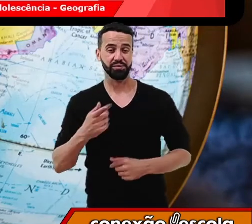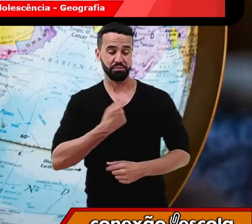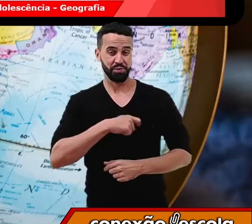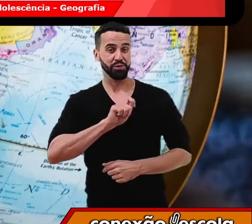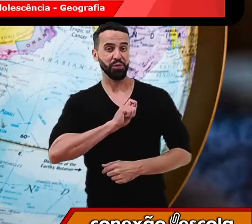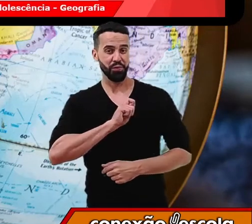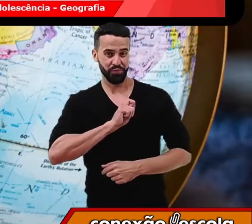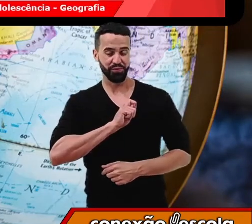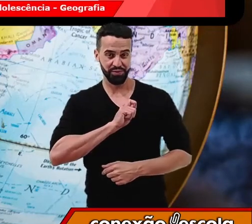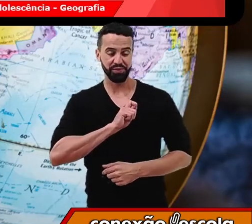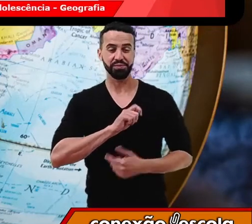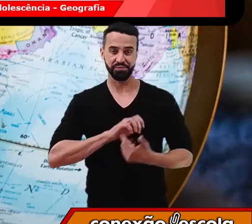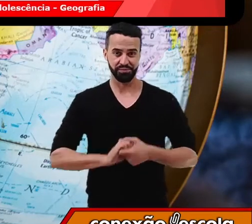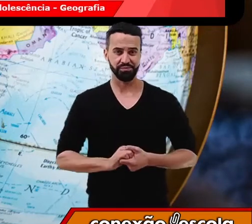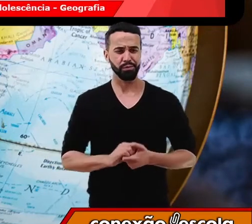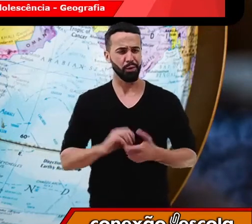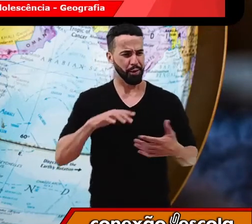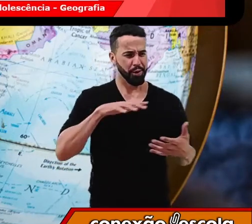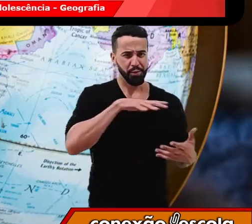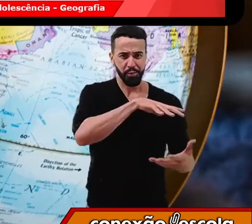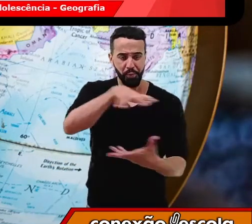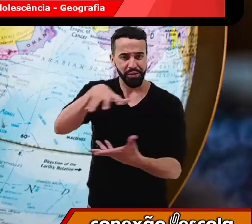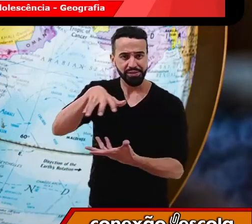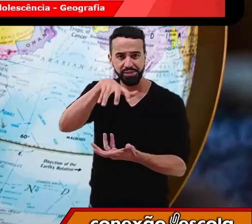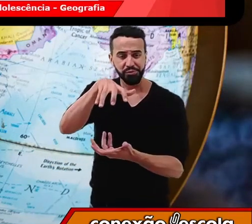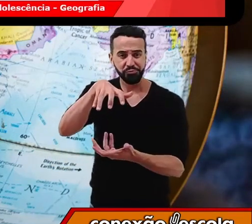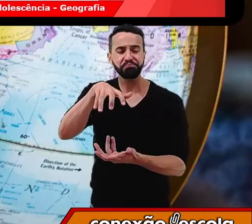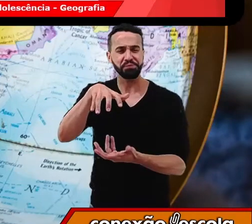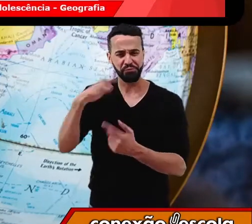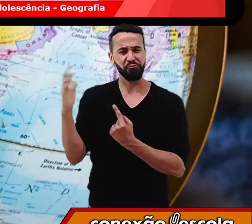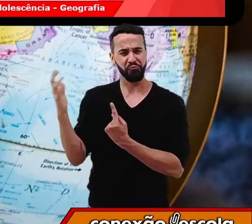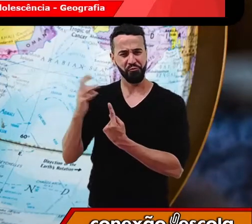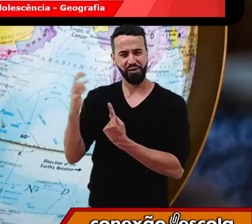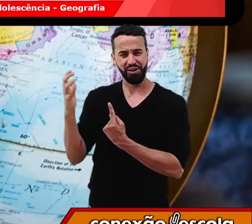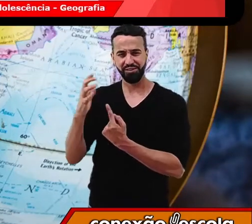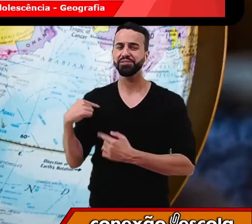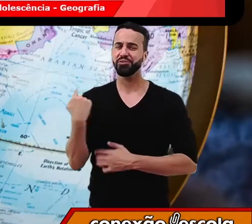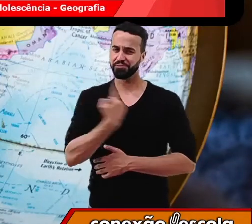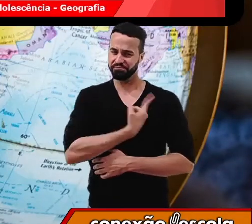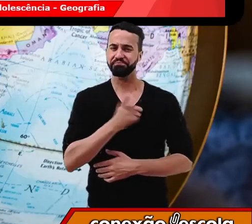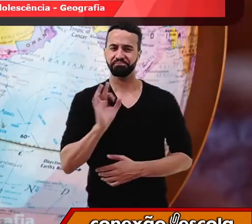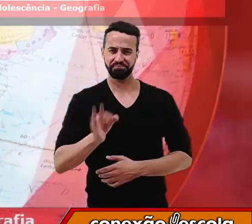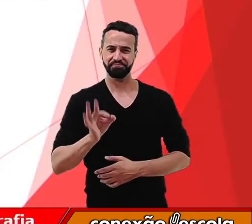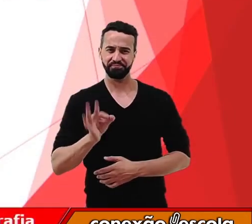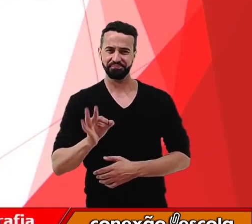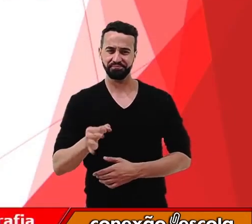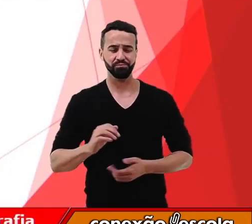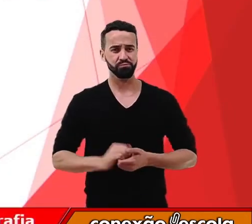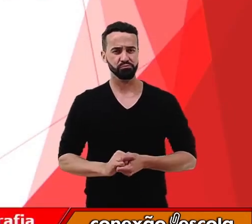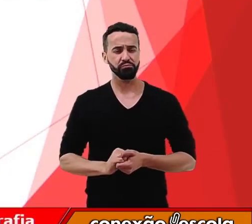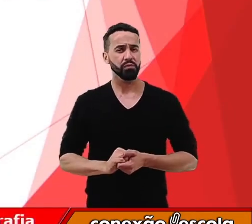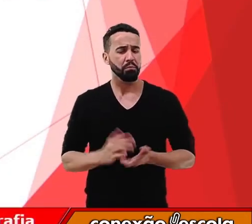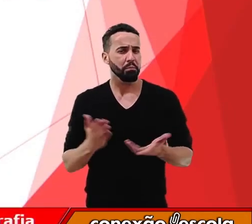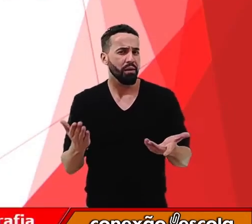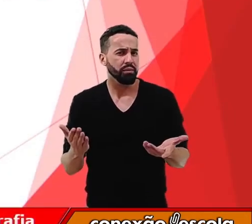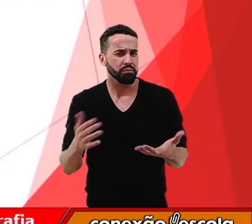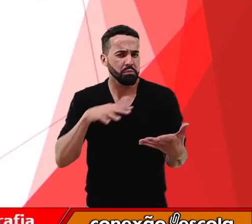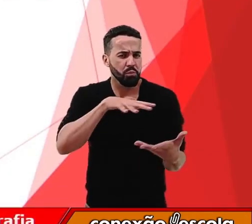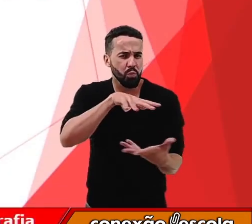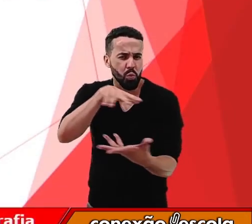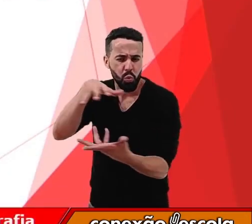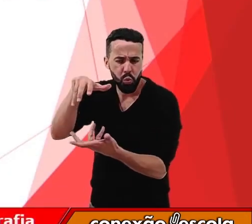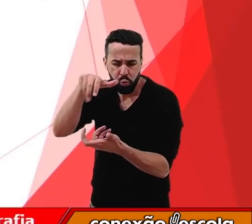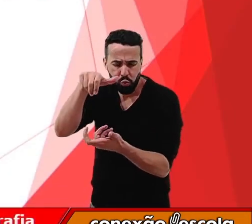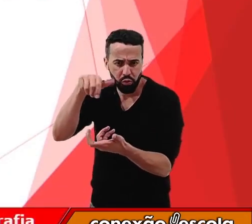É legal pensar, né, como a globalização pode nos afetar? Meus amigos, mas e aí? O mundo inteiro está inserido no processo